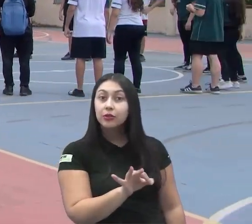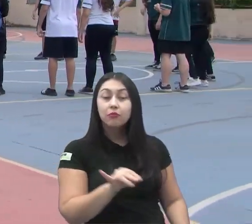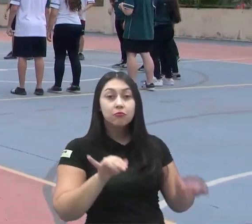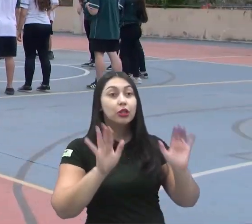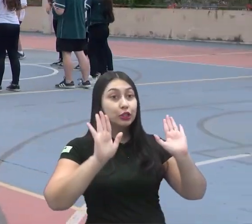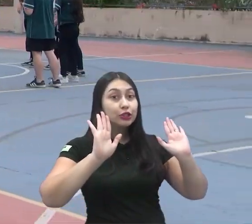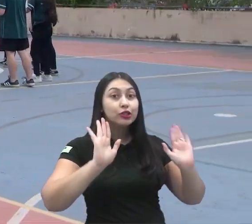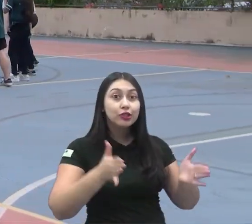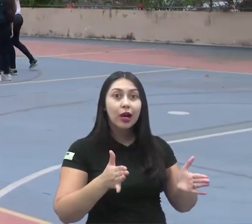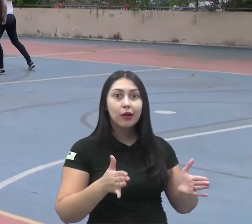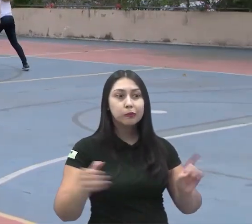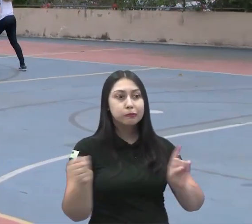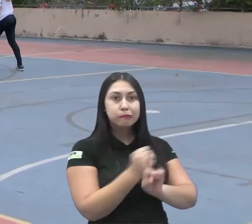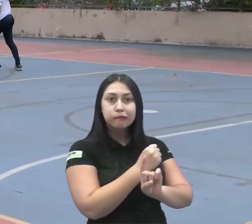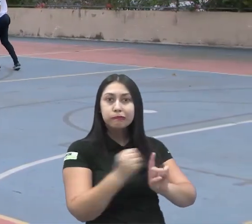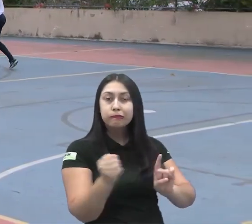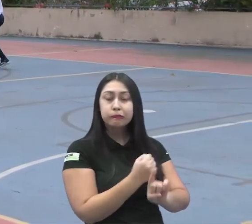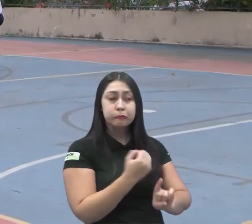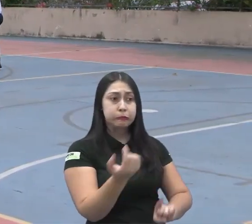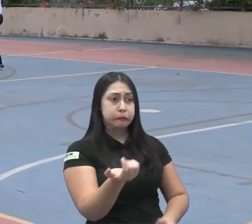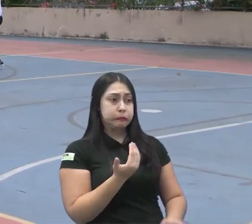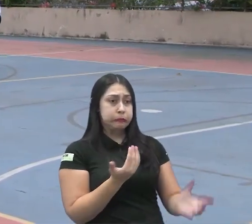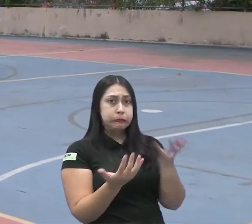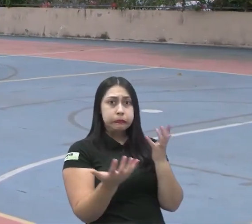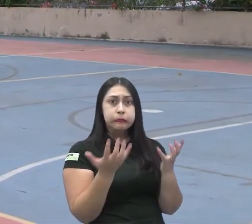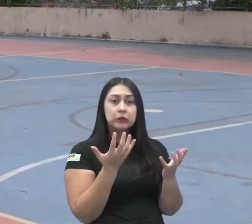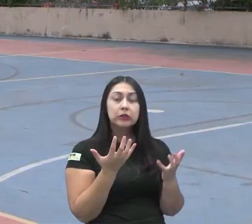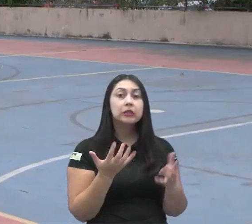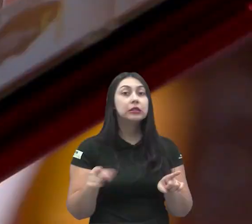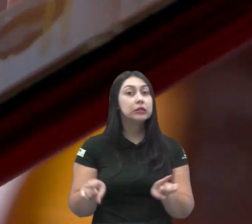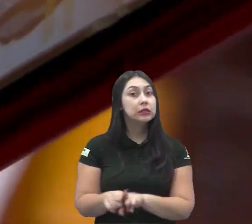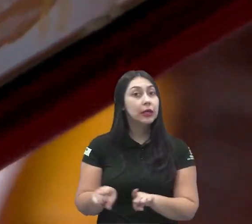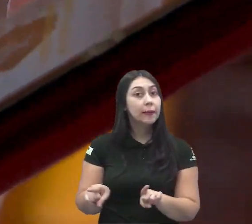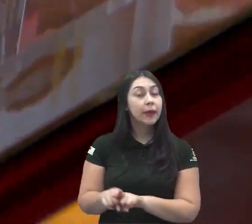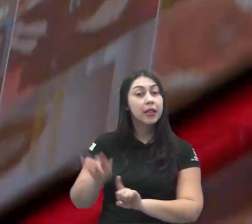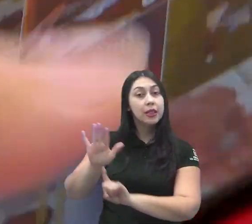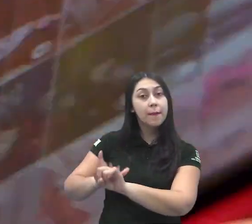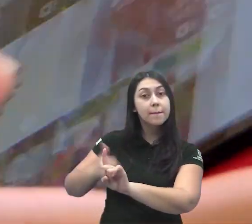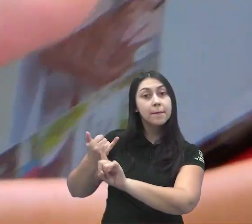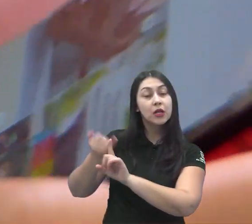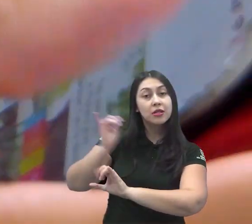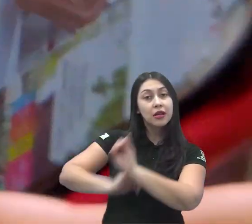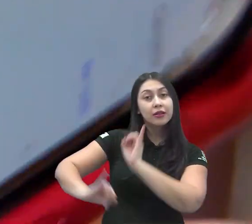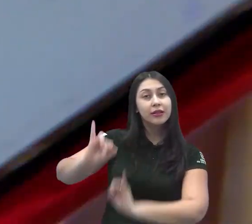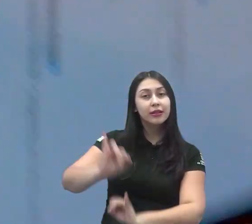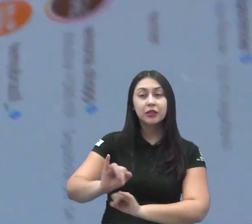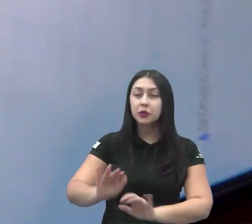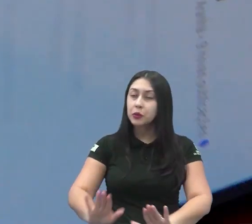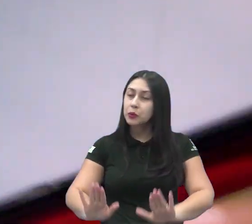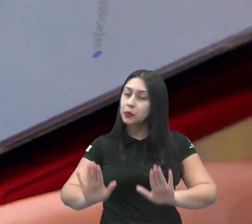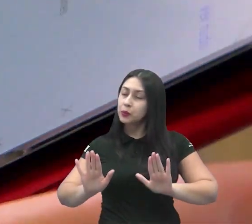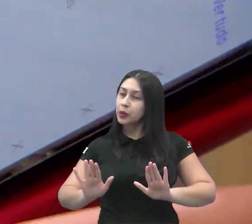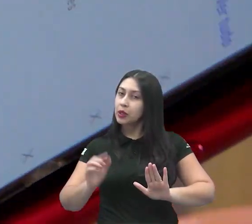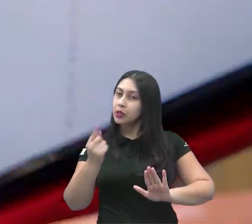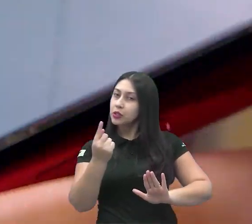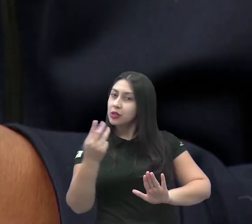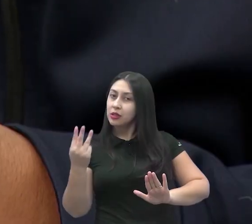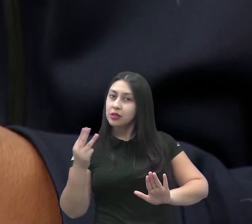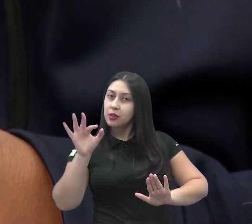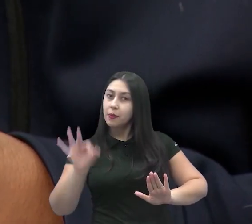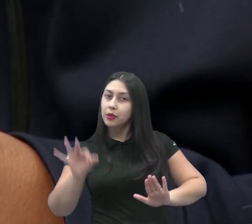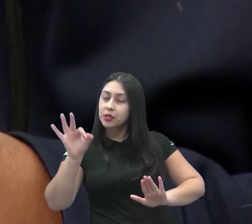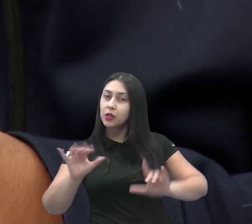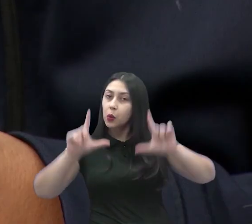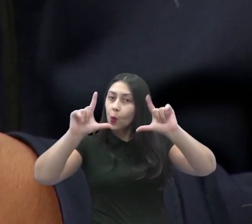16,6% dos entrevistados já foram fisicamente agredidos por colegas. Já os casos de bullying virtual recuaram um pouco,